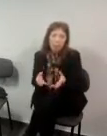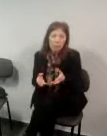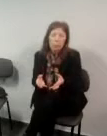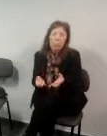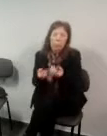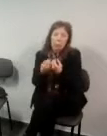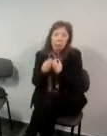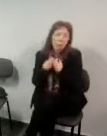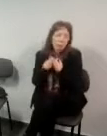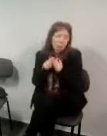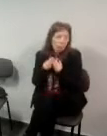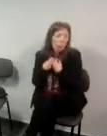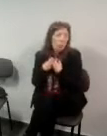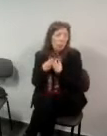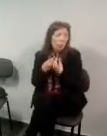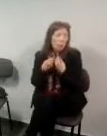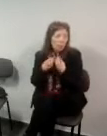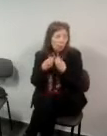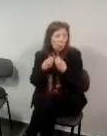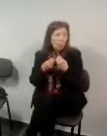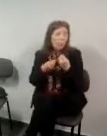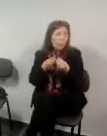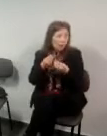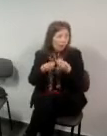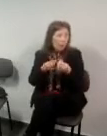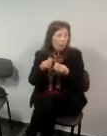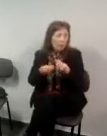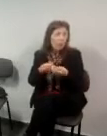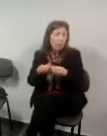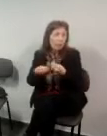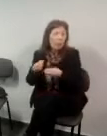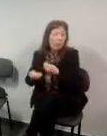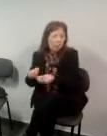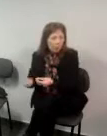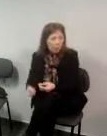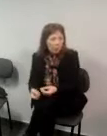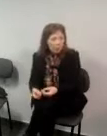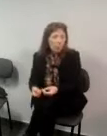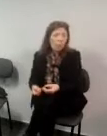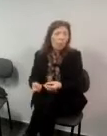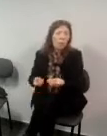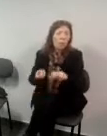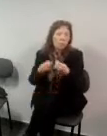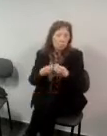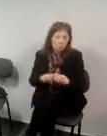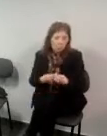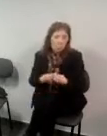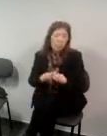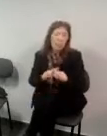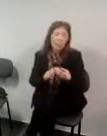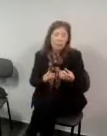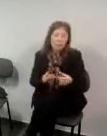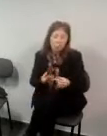que está desarmonizado? É uma questão espiritual. O espírito que faz desarmonizar a parte energética. Então, essa